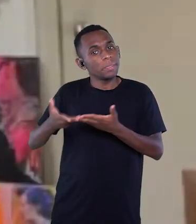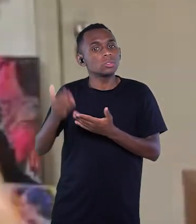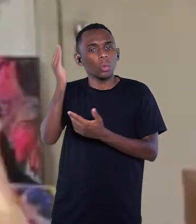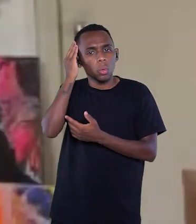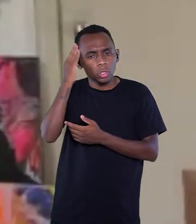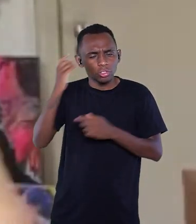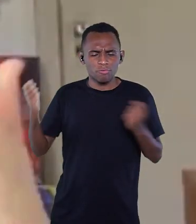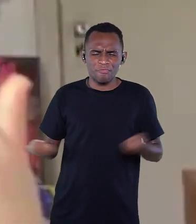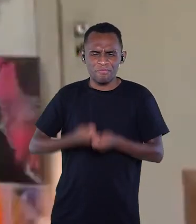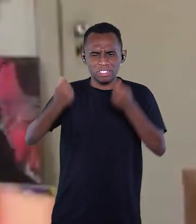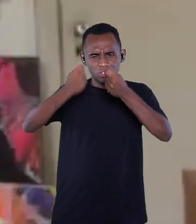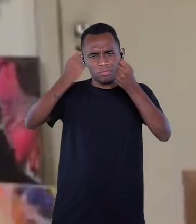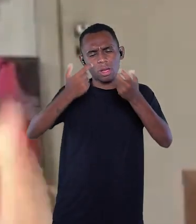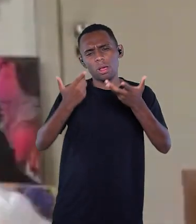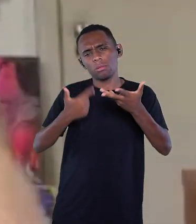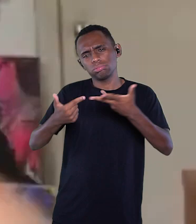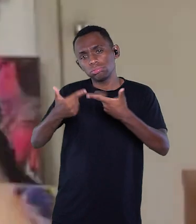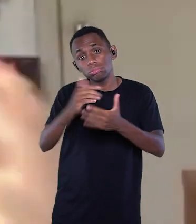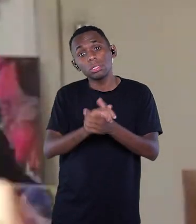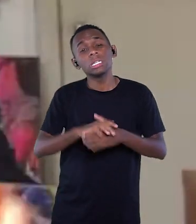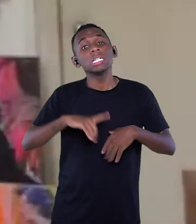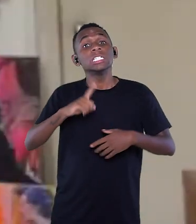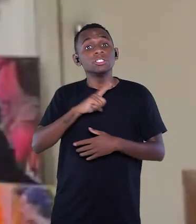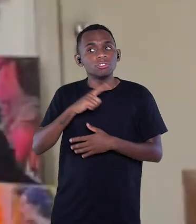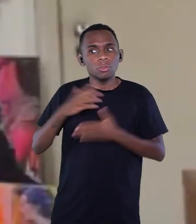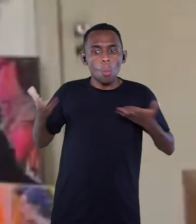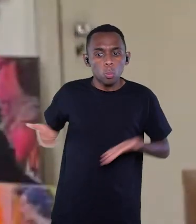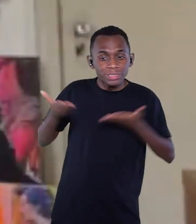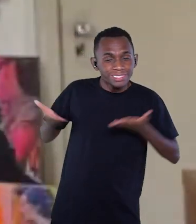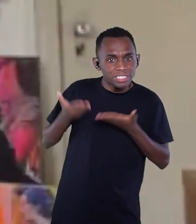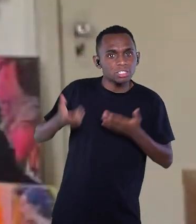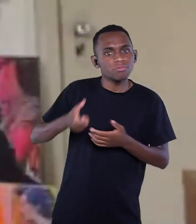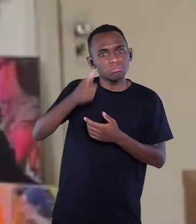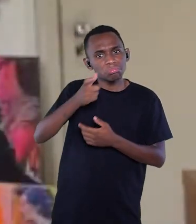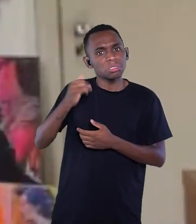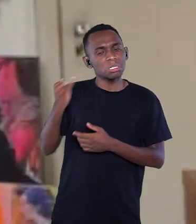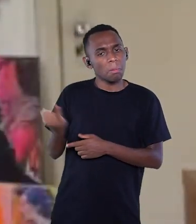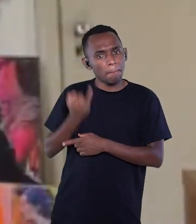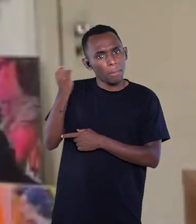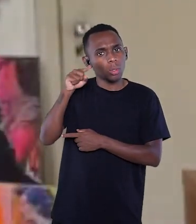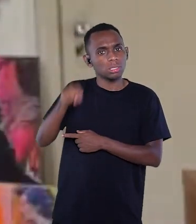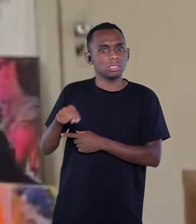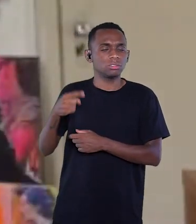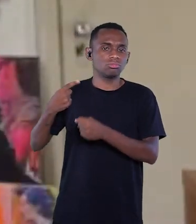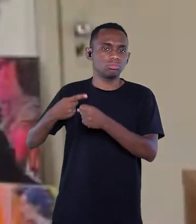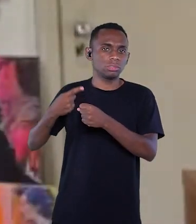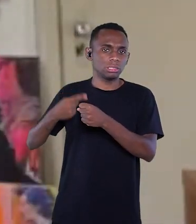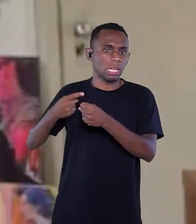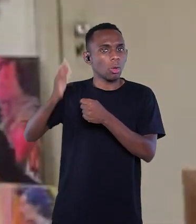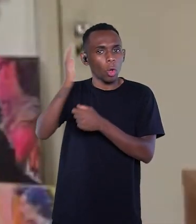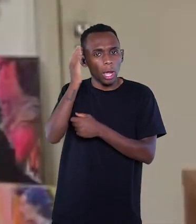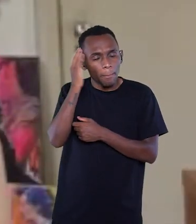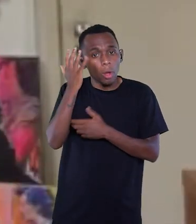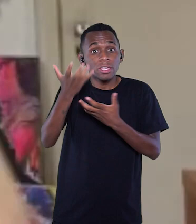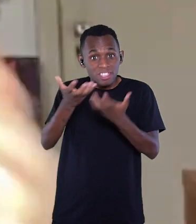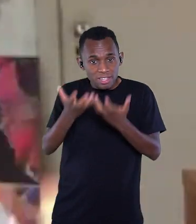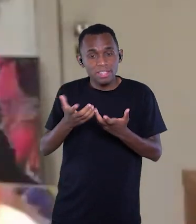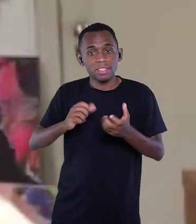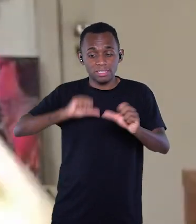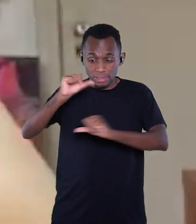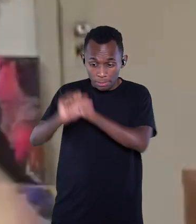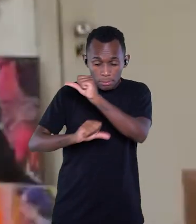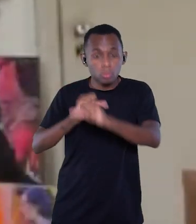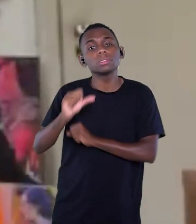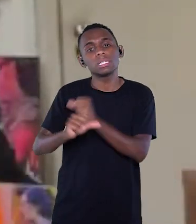tinha o Festival Calango, então existia uma efervescência também muito interessante, uma cena local que queria fazer esse movimento assim,